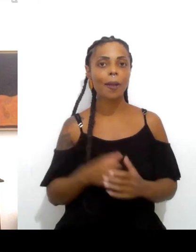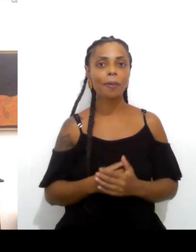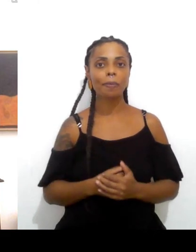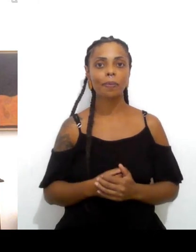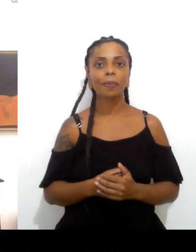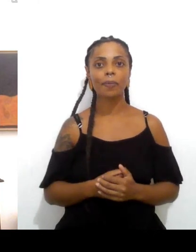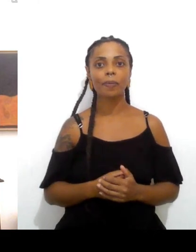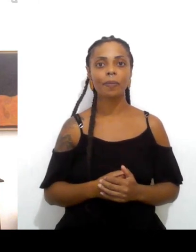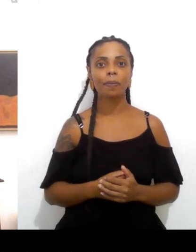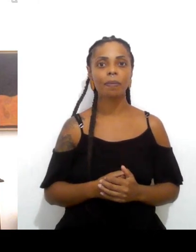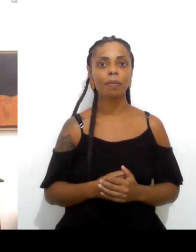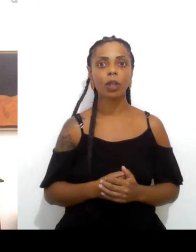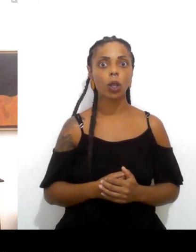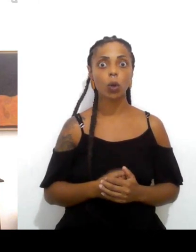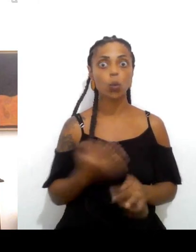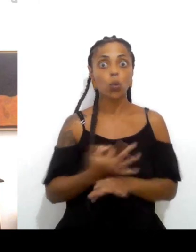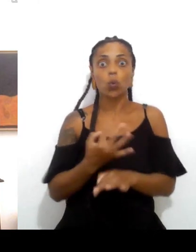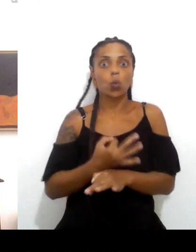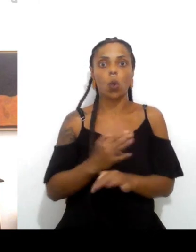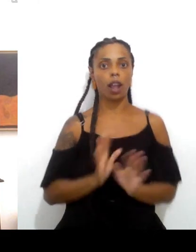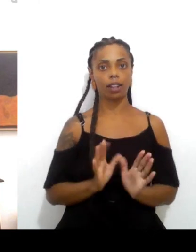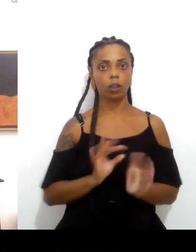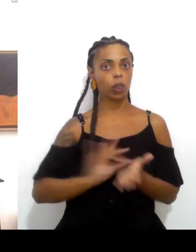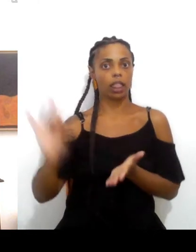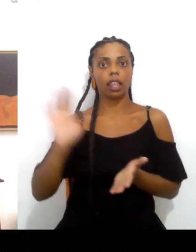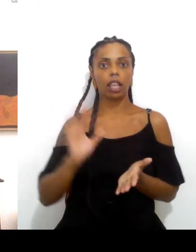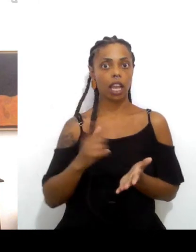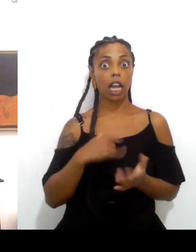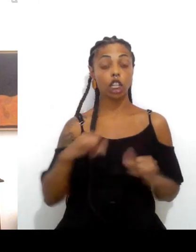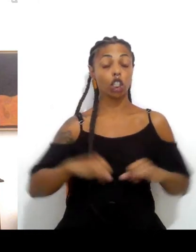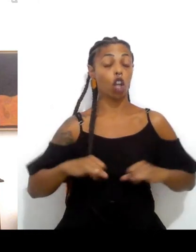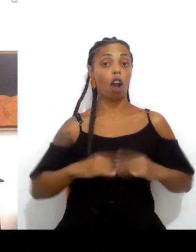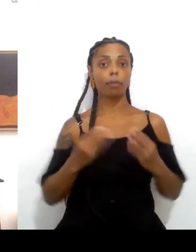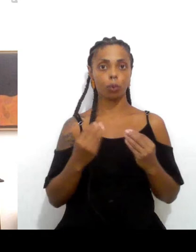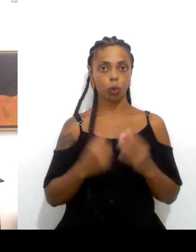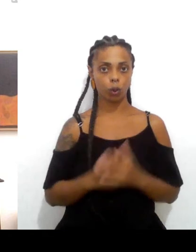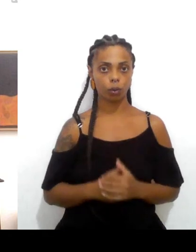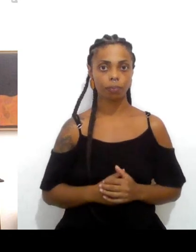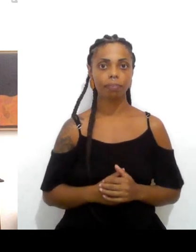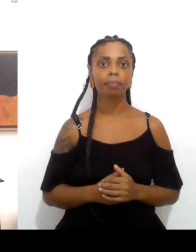não conseguia suportar ele sofrer muito